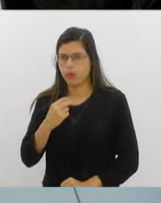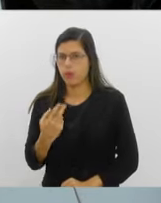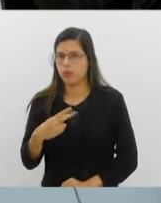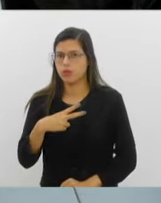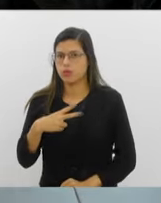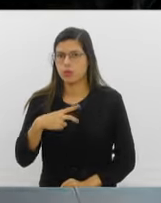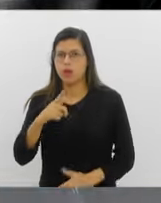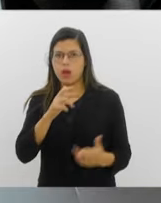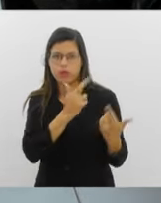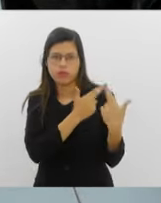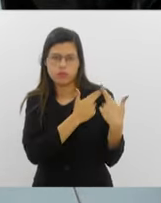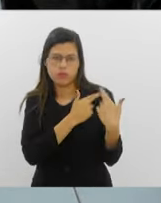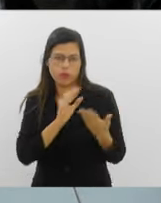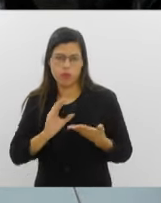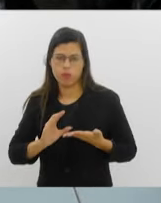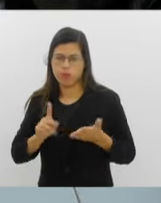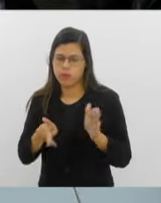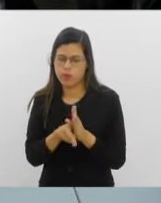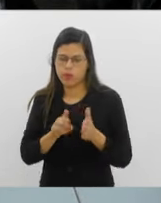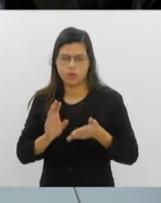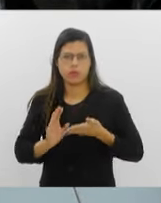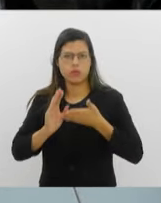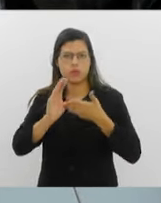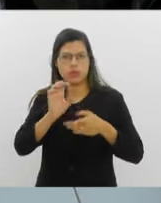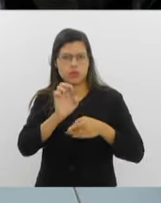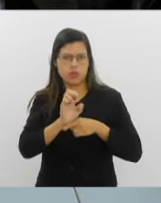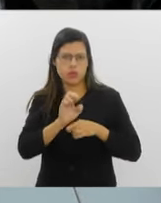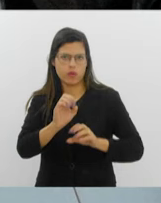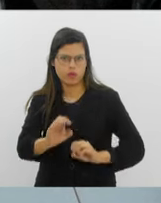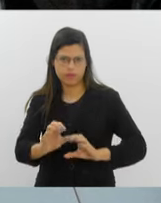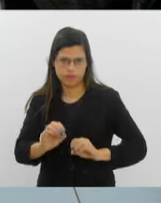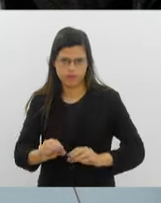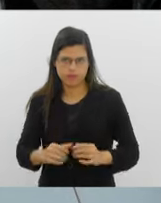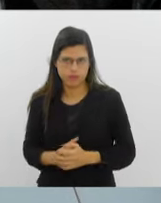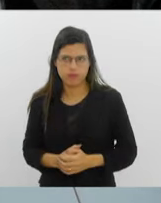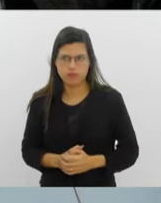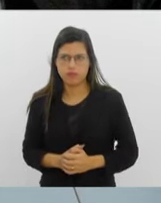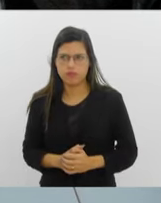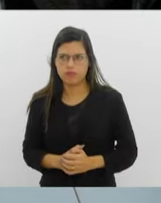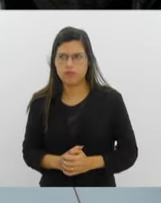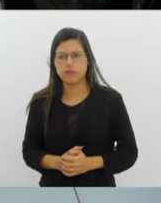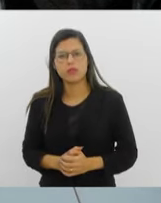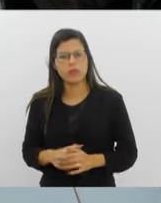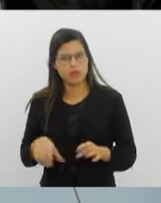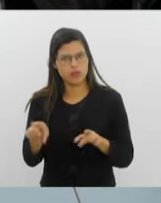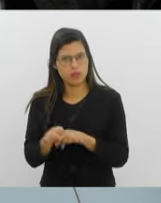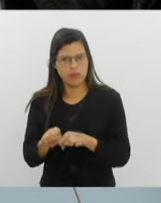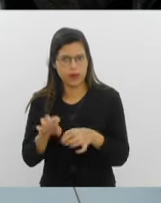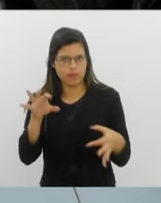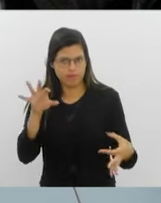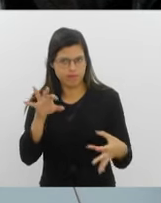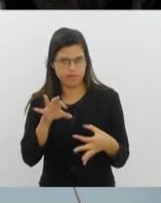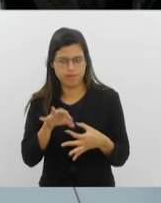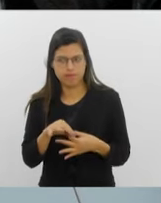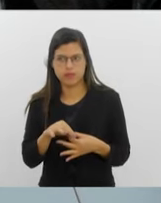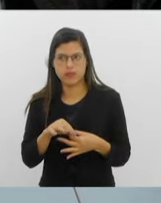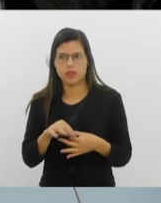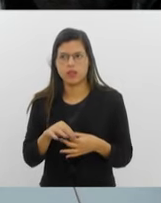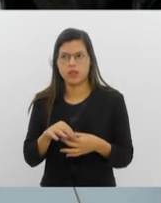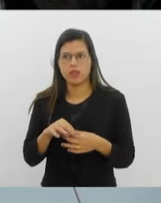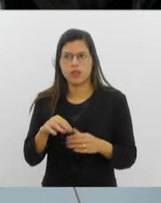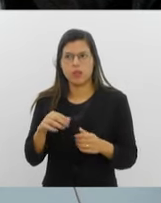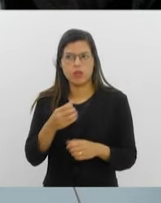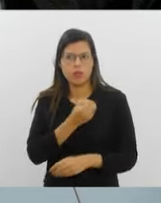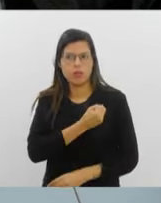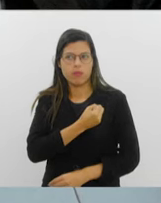do Conselho Estadual de Educação. Ainda sem sair da pauta, se a gente for para o item 6